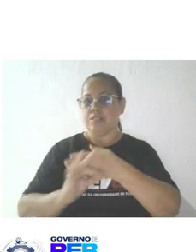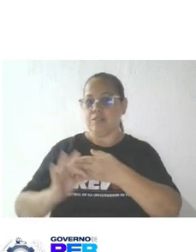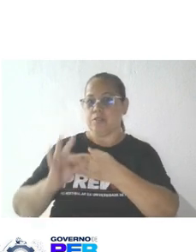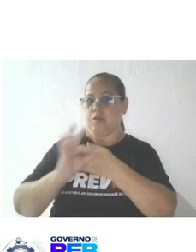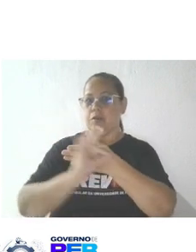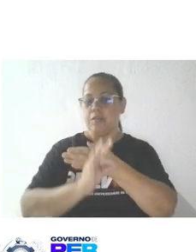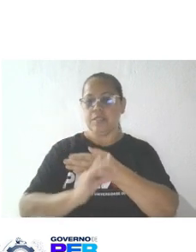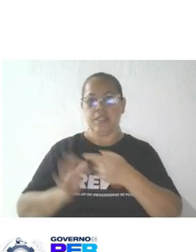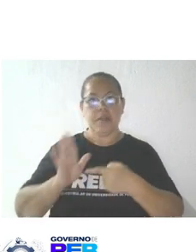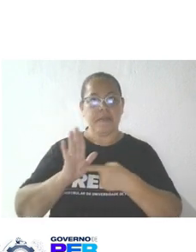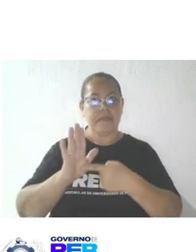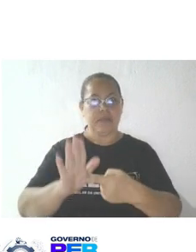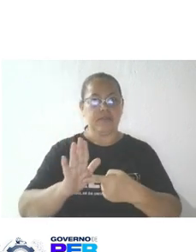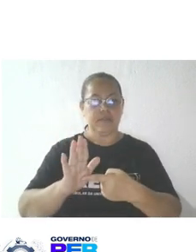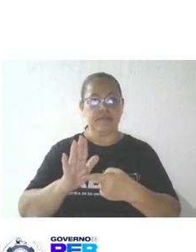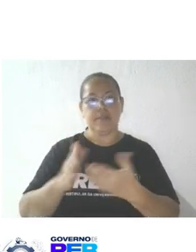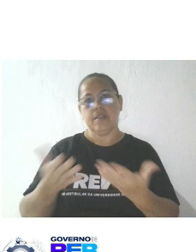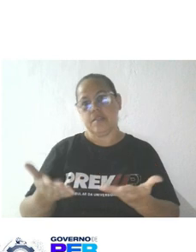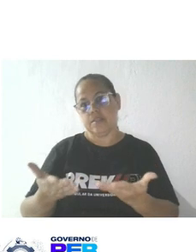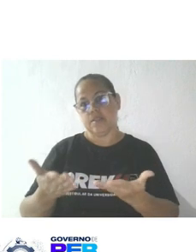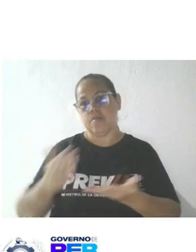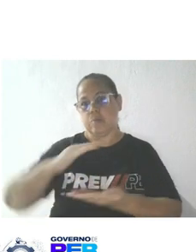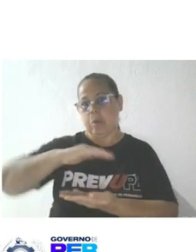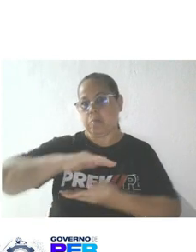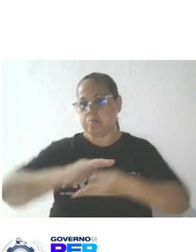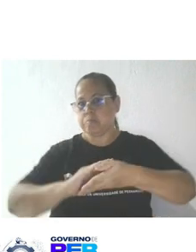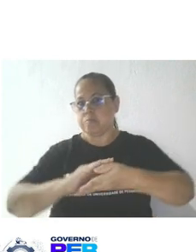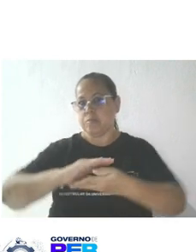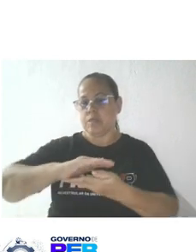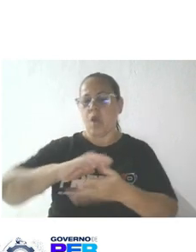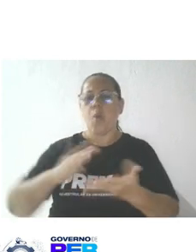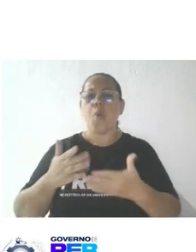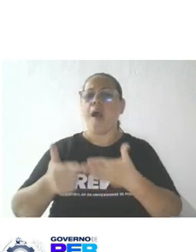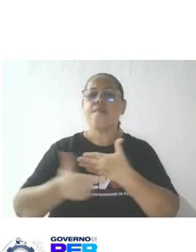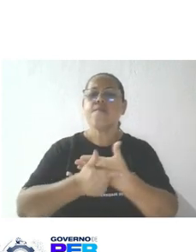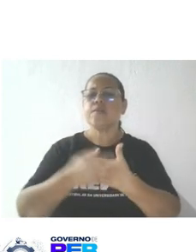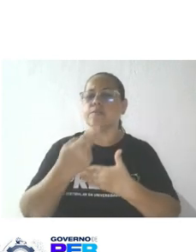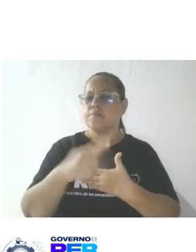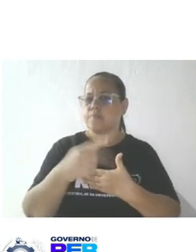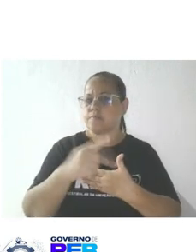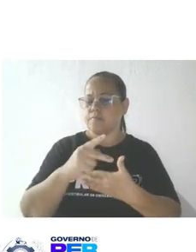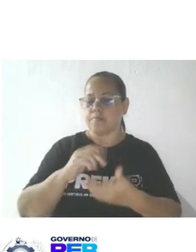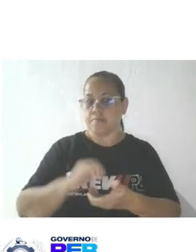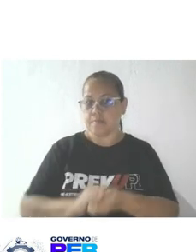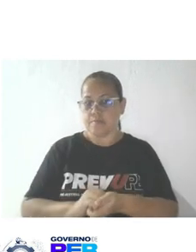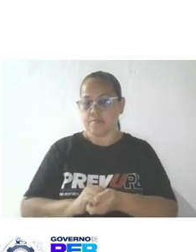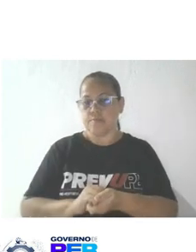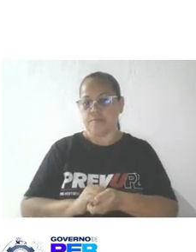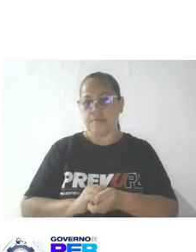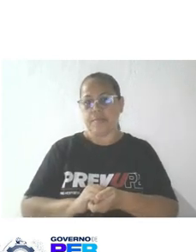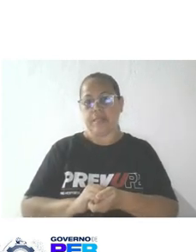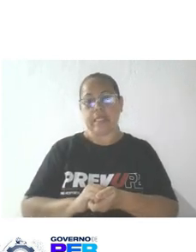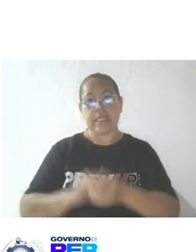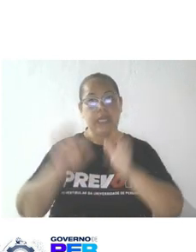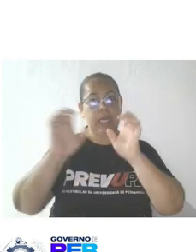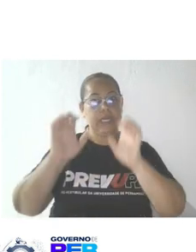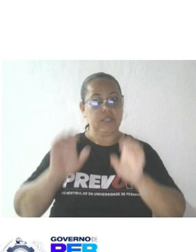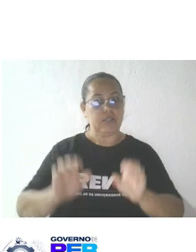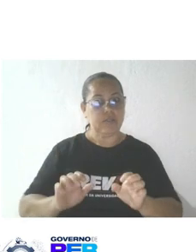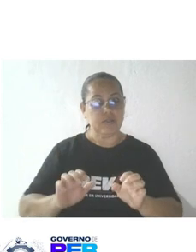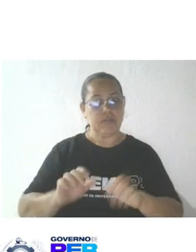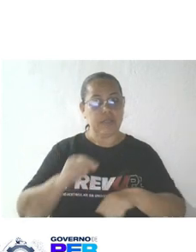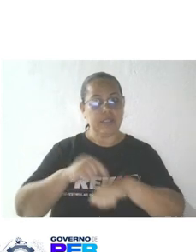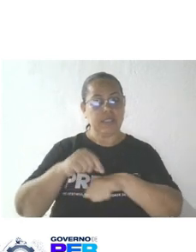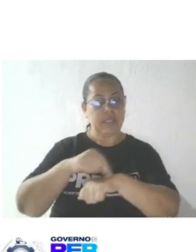mencionada na tirinha. Como vocês sabem, é o complexo de Golgi. Ele quer saber a principal função dele. Ele diz A estrutura celular mencionada,